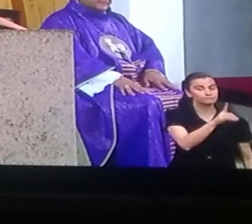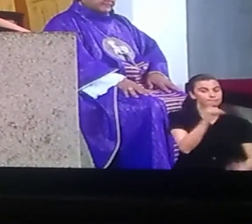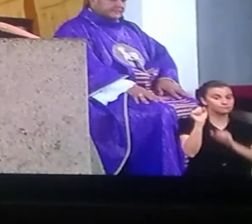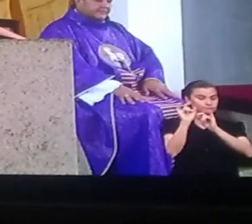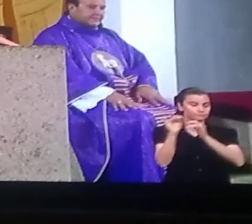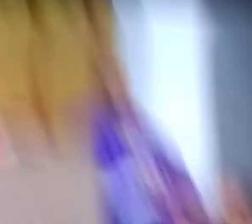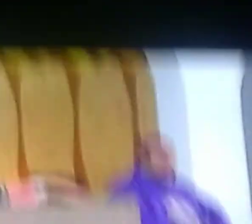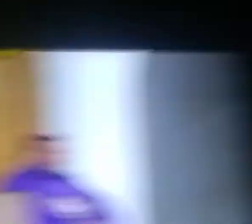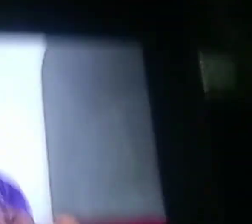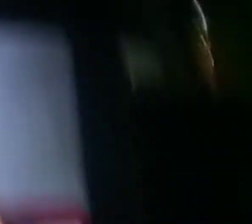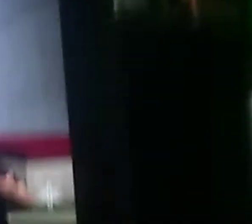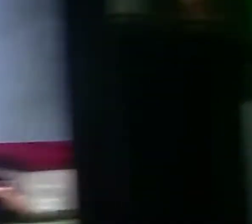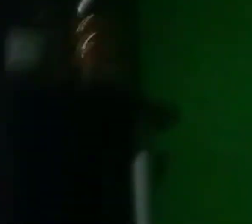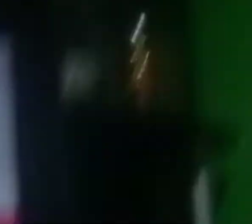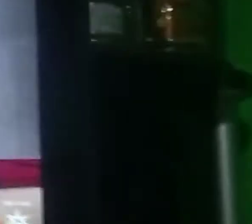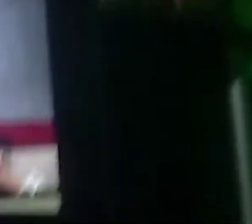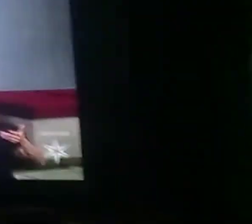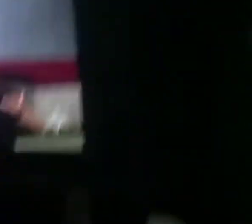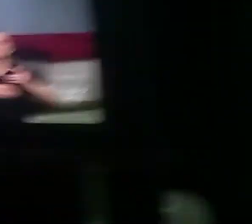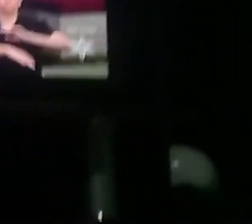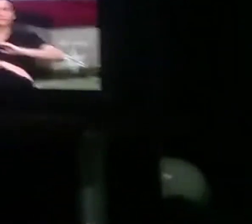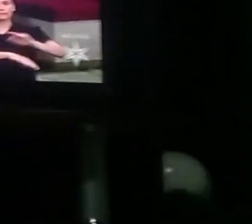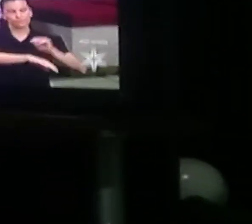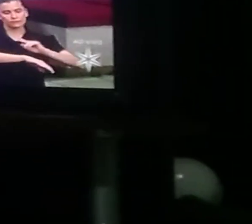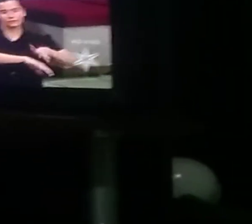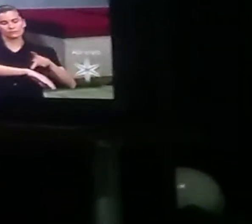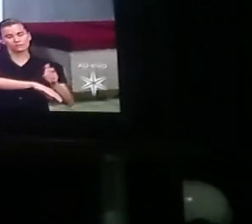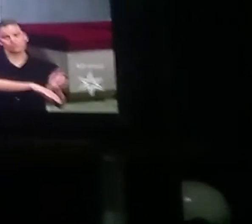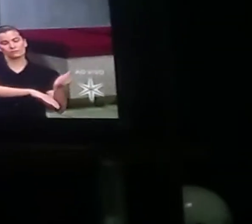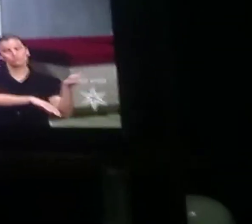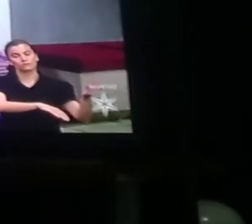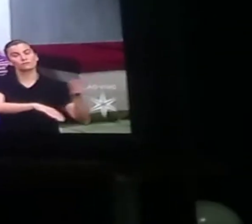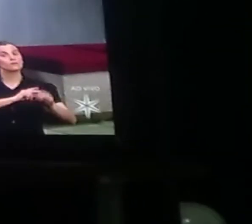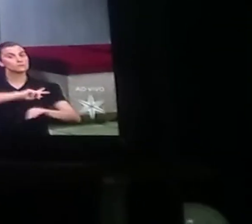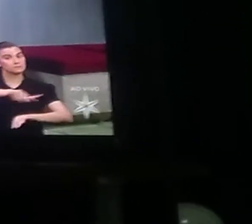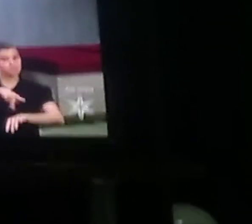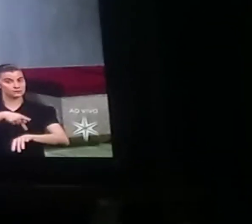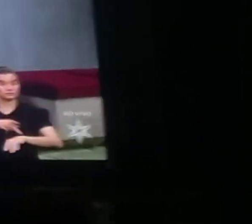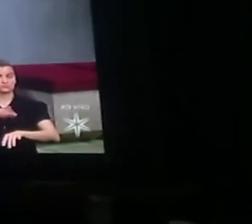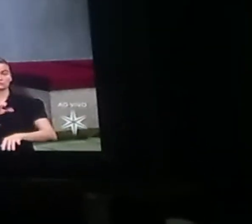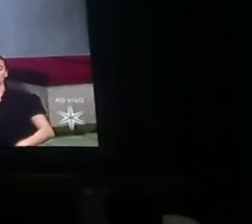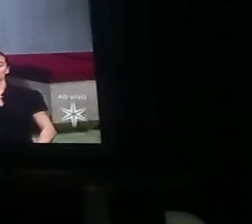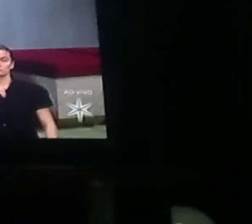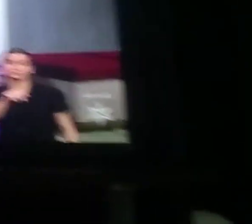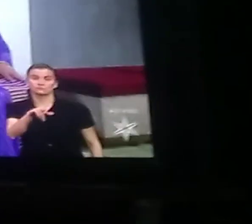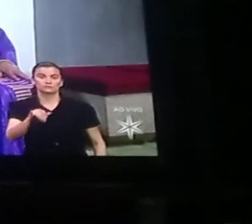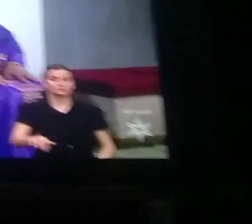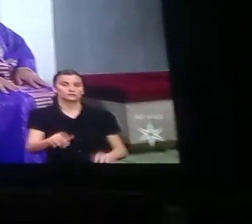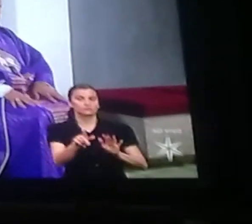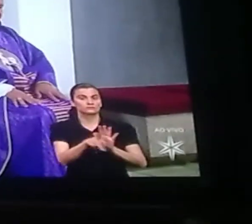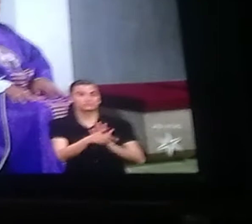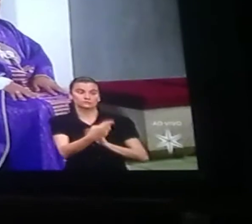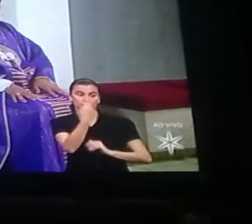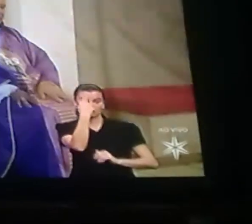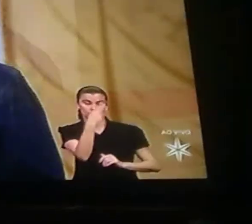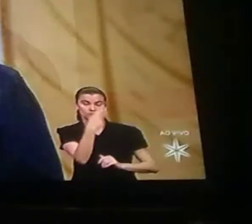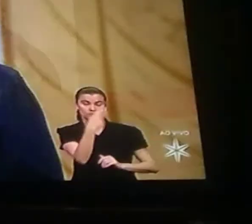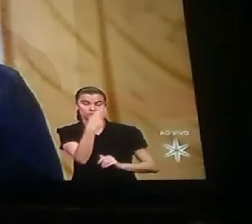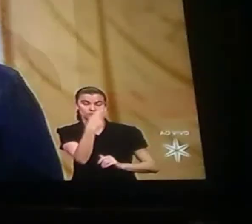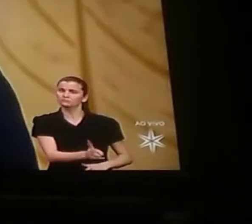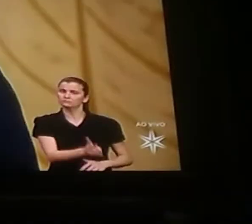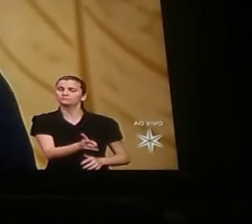sempre. Eu serei o Deus dos teus descendentes. Deus disse a